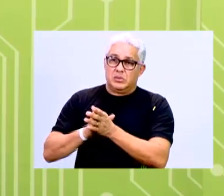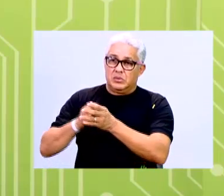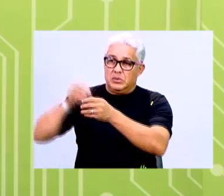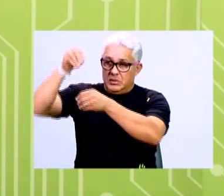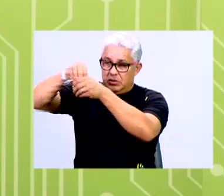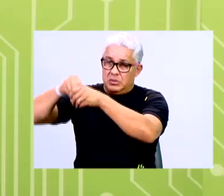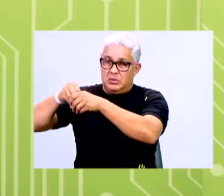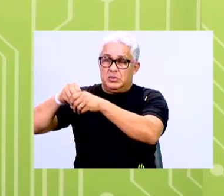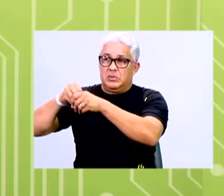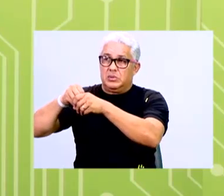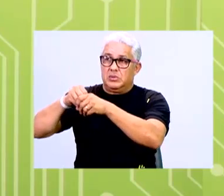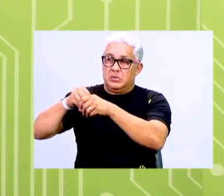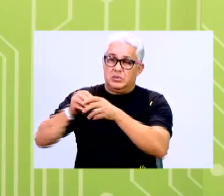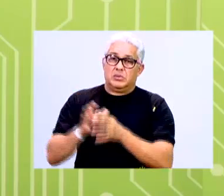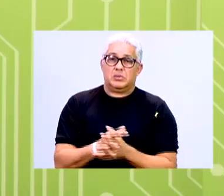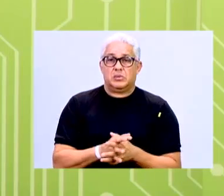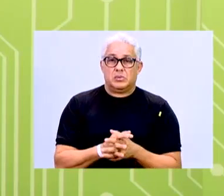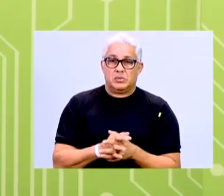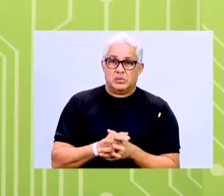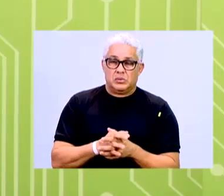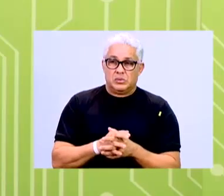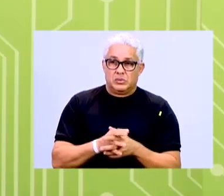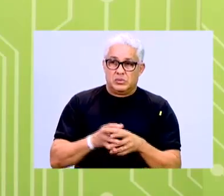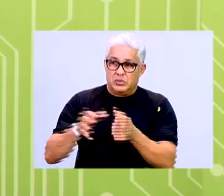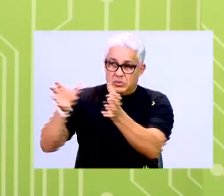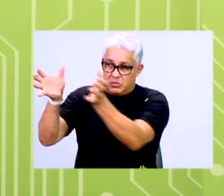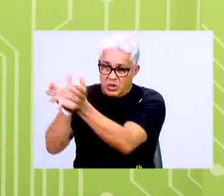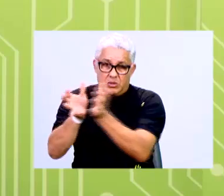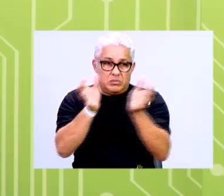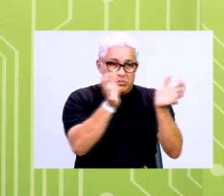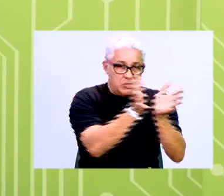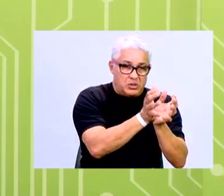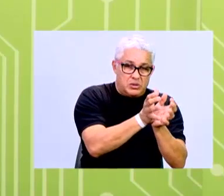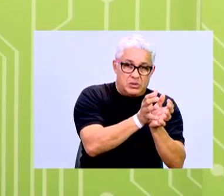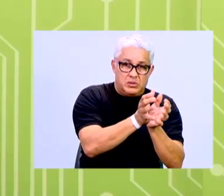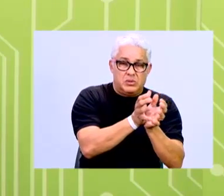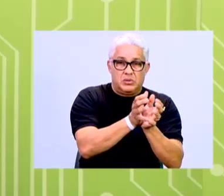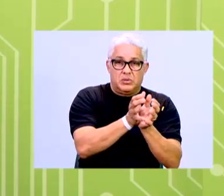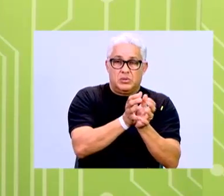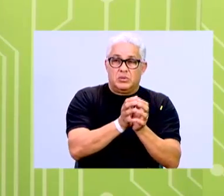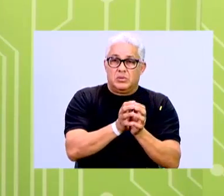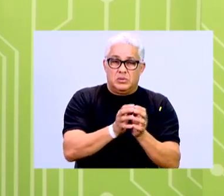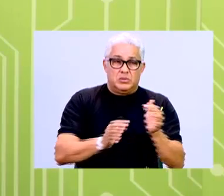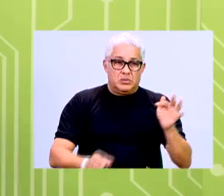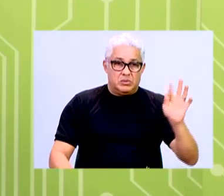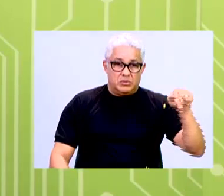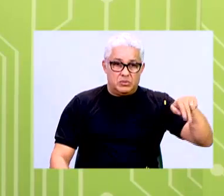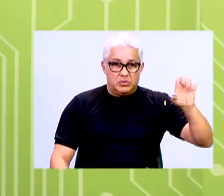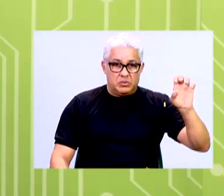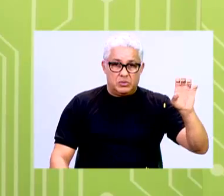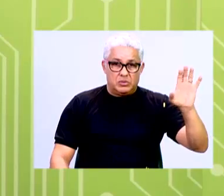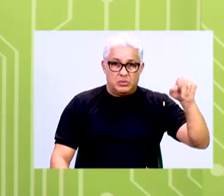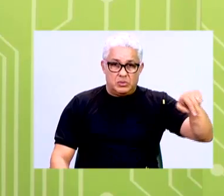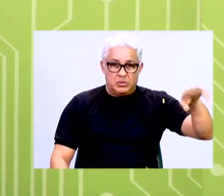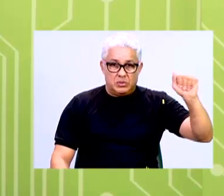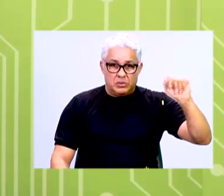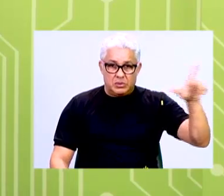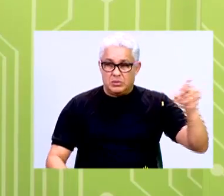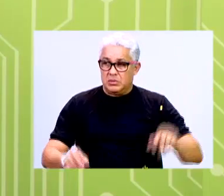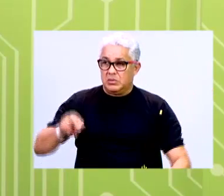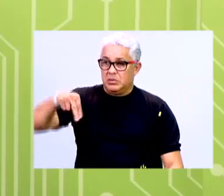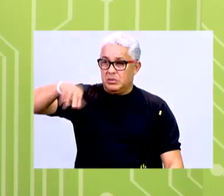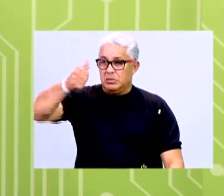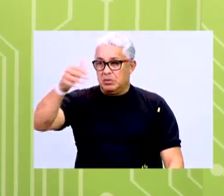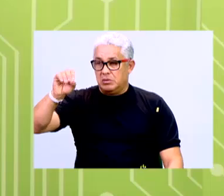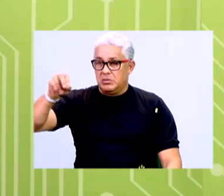funcionais. Os dois grandes grupos são requisitos funcionais e requisitos não funcionais. Temos uma pequena separação entre funcional